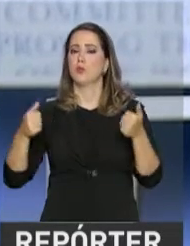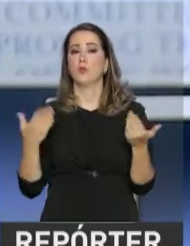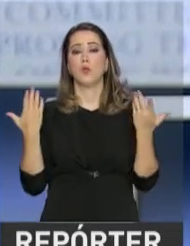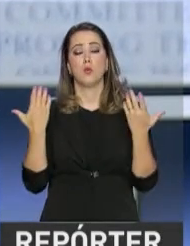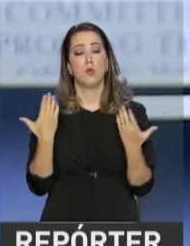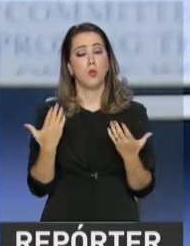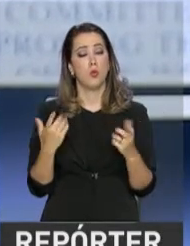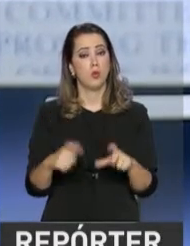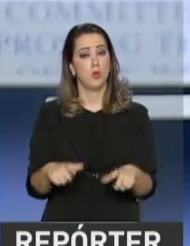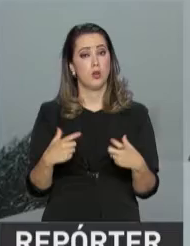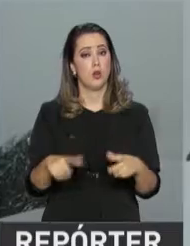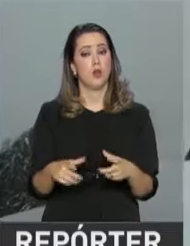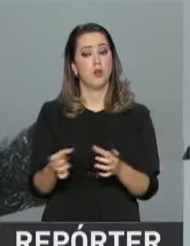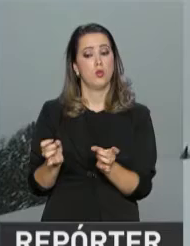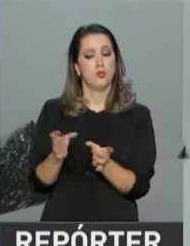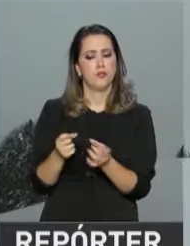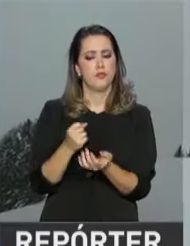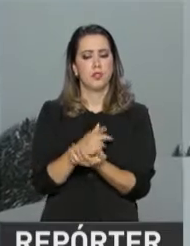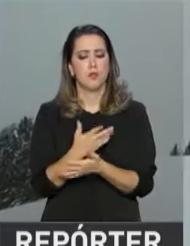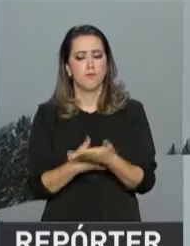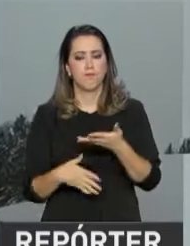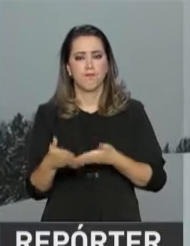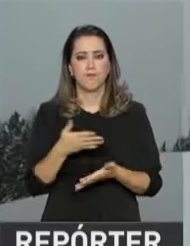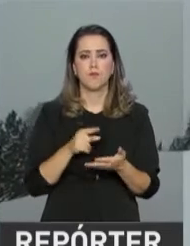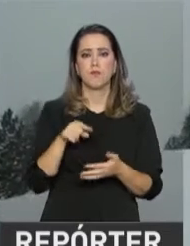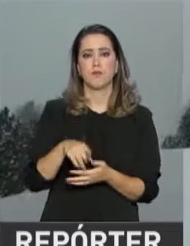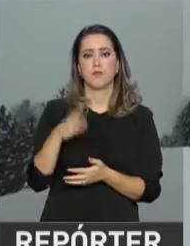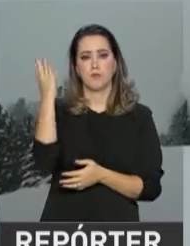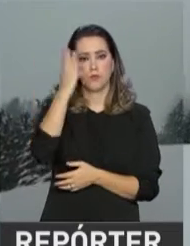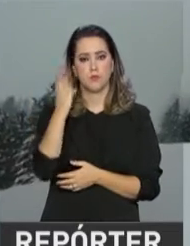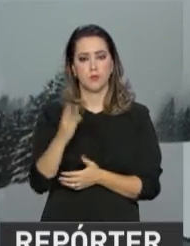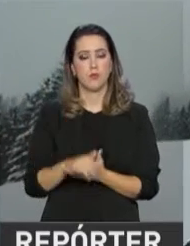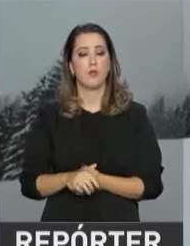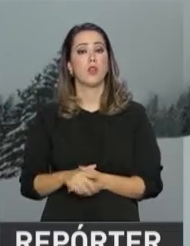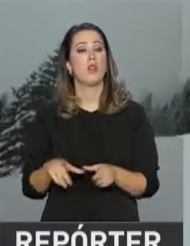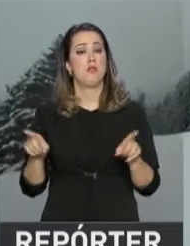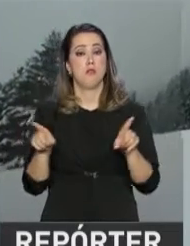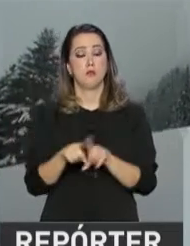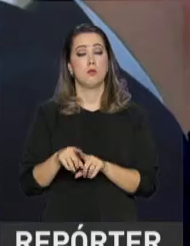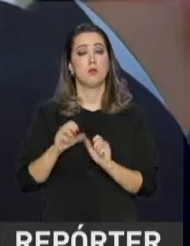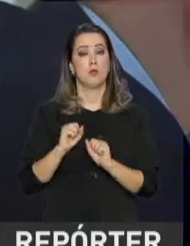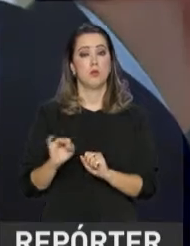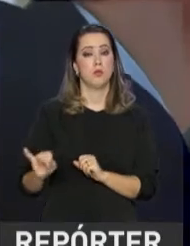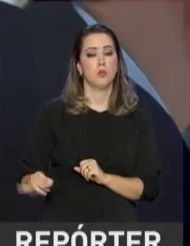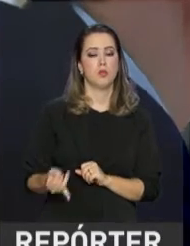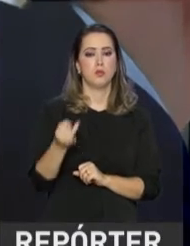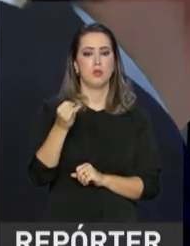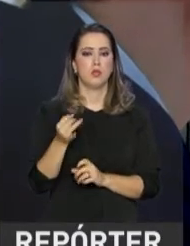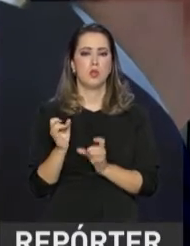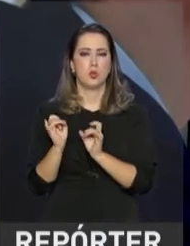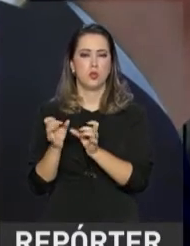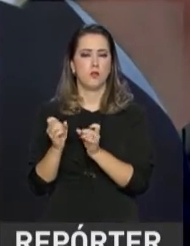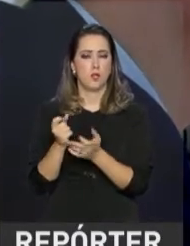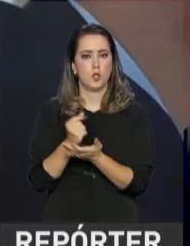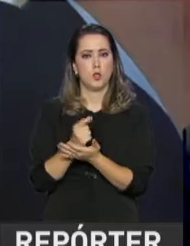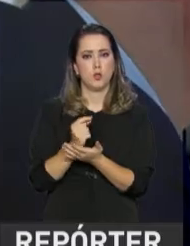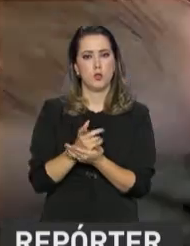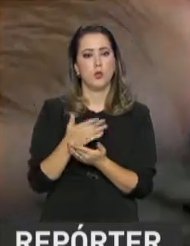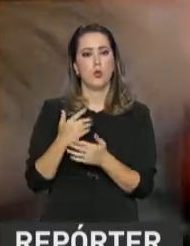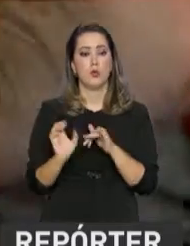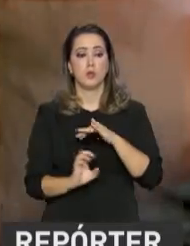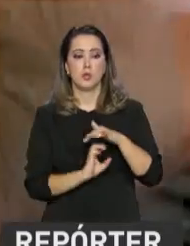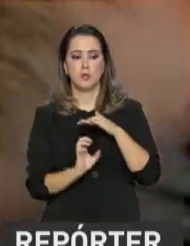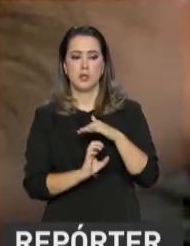de negócios do país da voz é também espaço para que países promovam oportunidades de negócios diretamente para